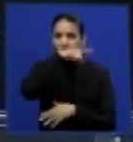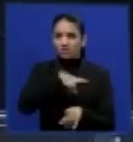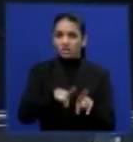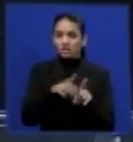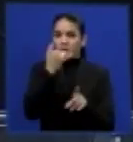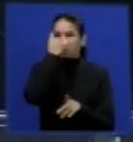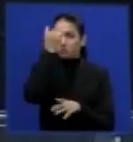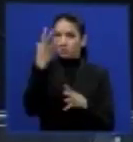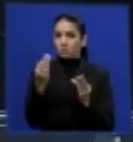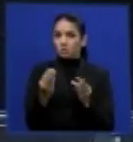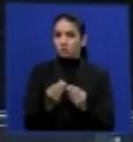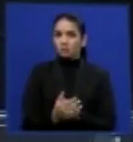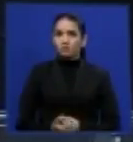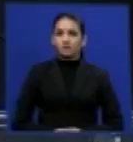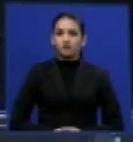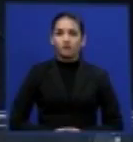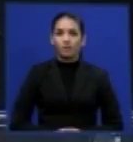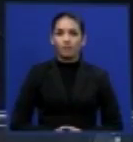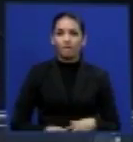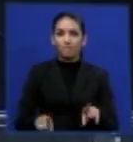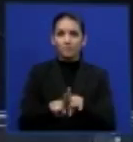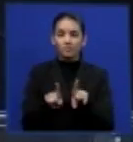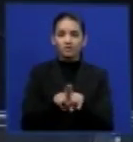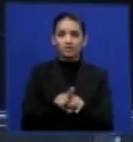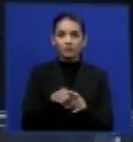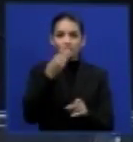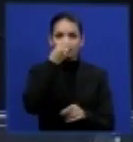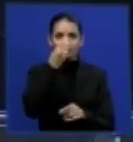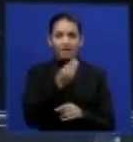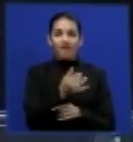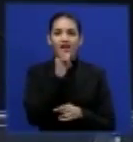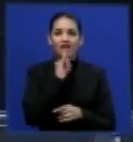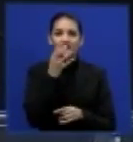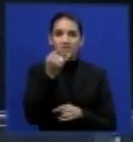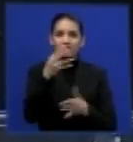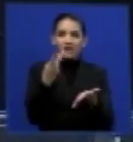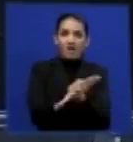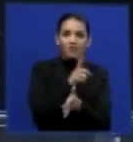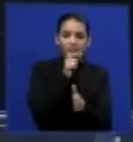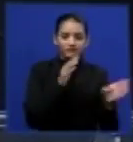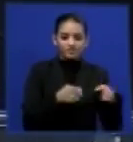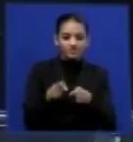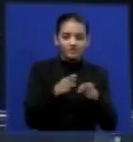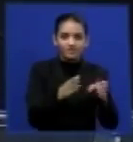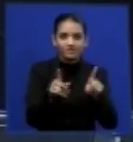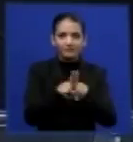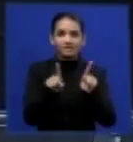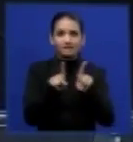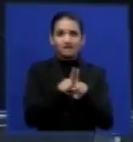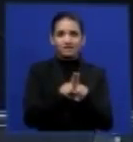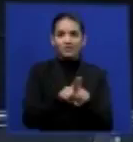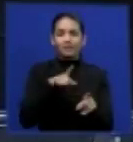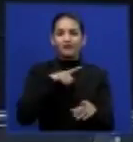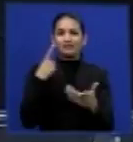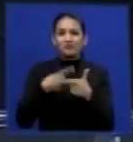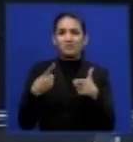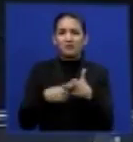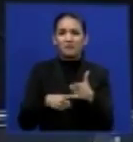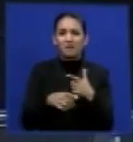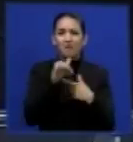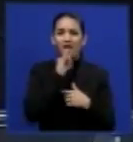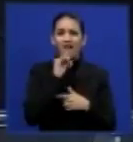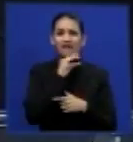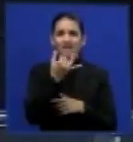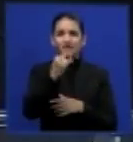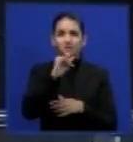eh quando abandonados nos cursos d'água os pneus obstruem canais Córregos galerias de águas pluviais comprometendo a vazão e